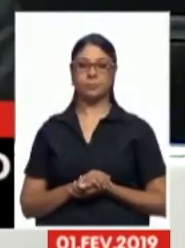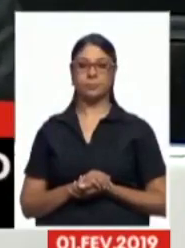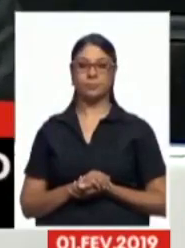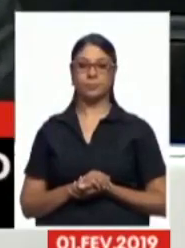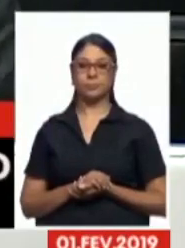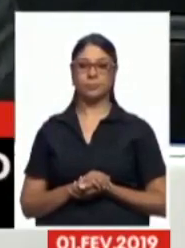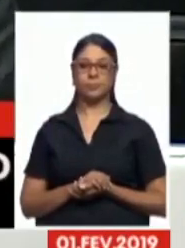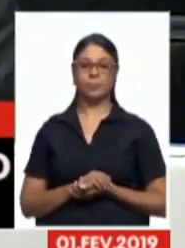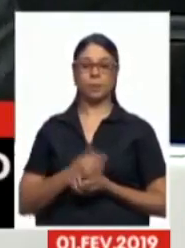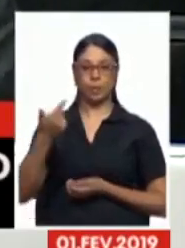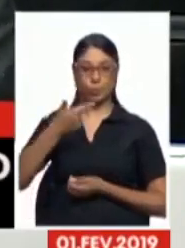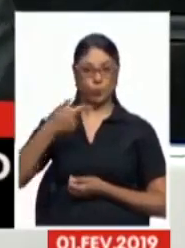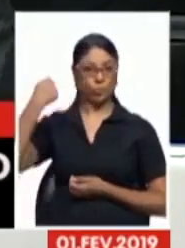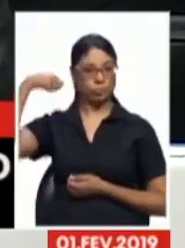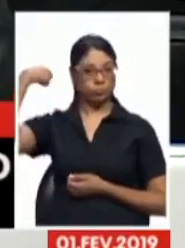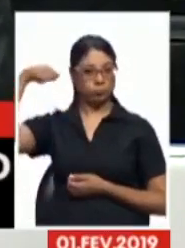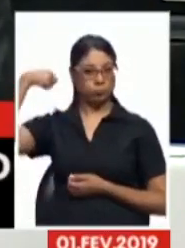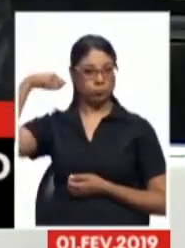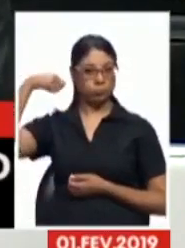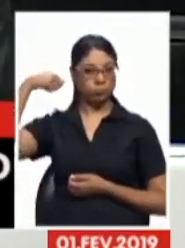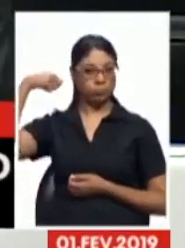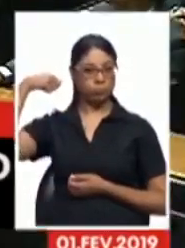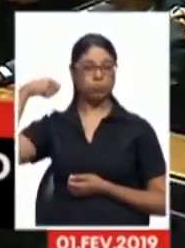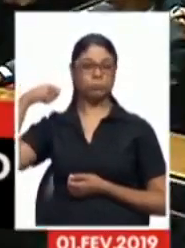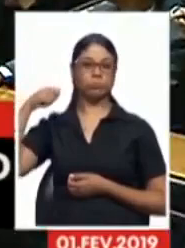Segunda chamada, em votação.